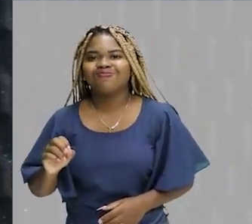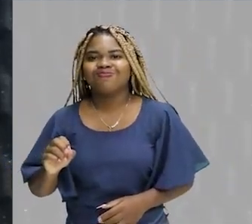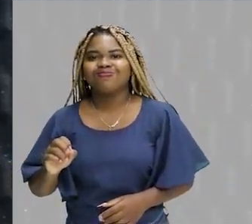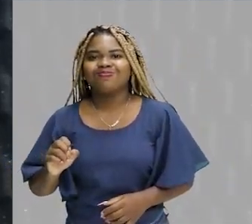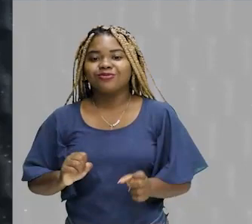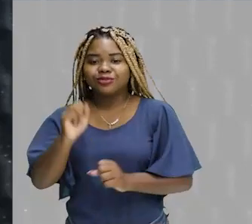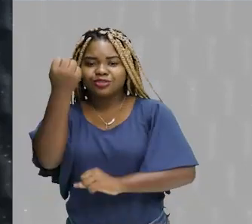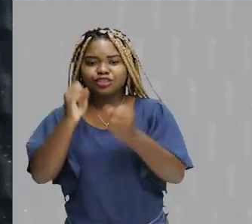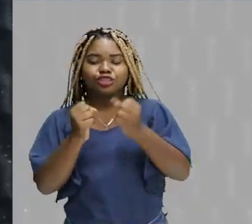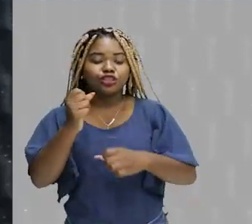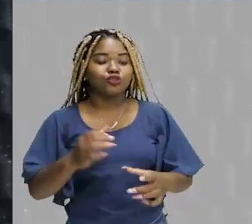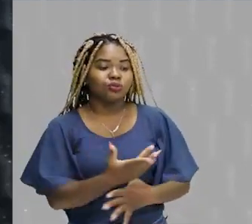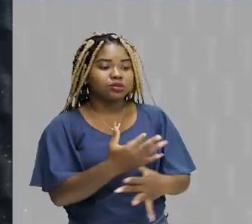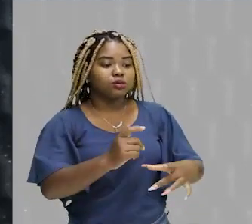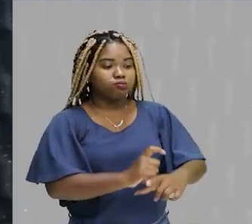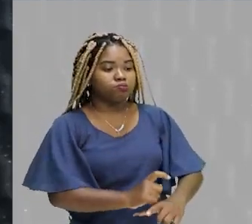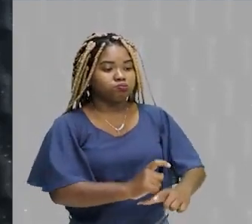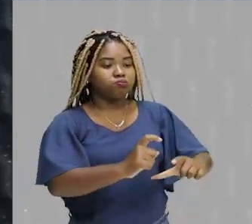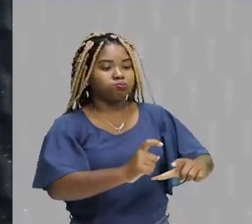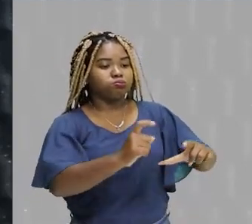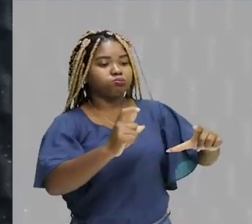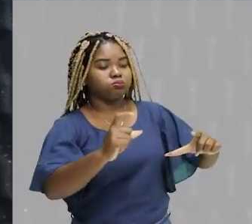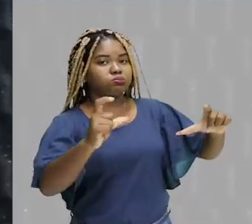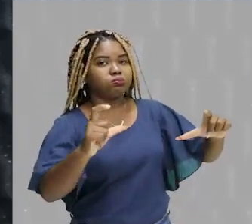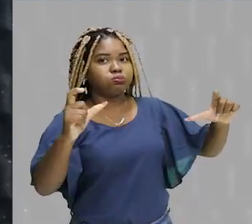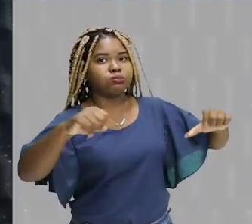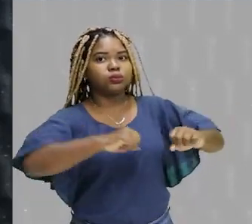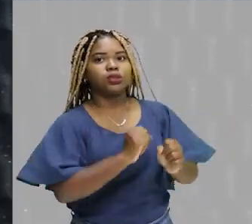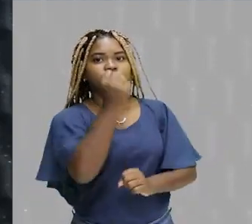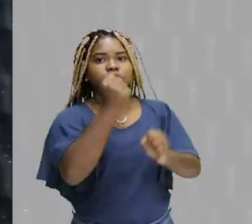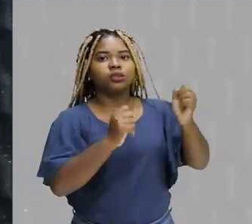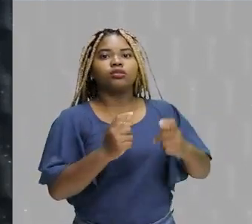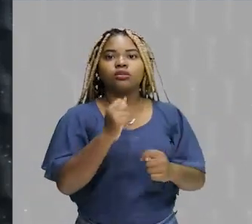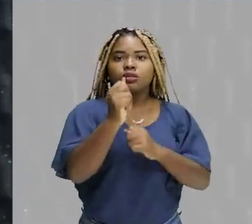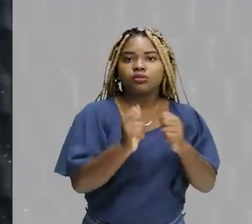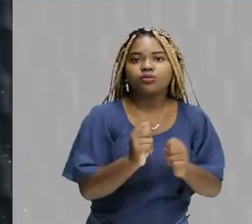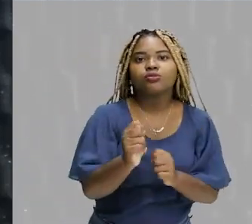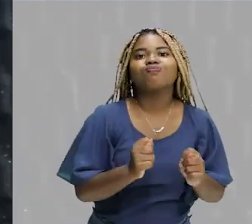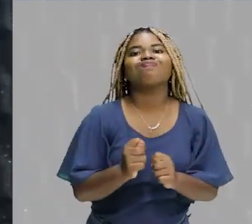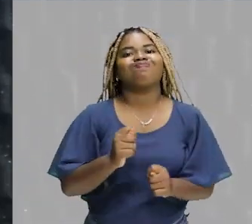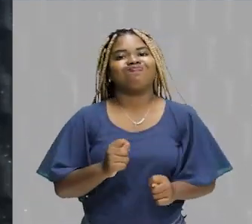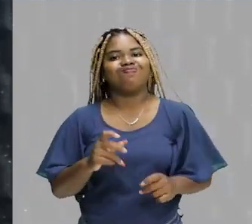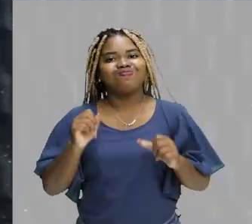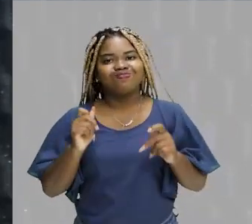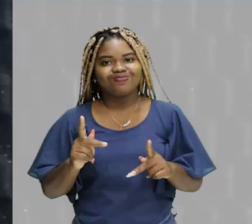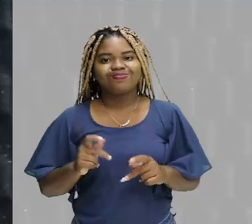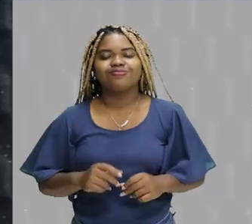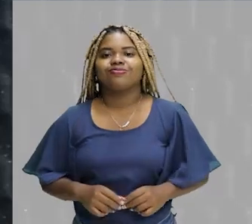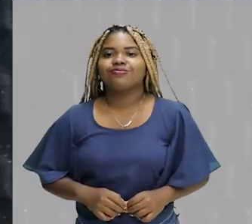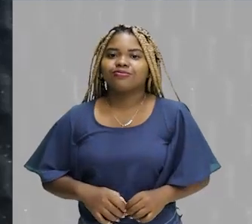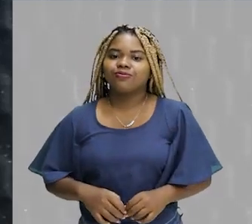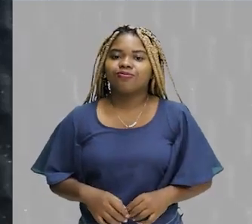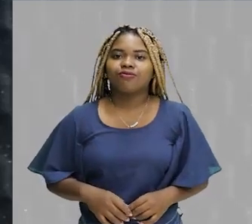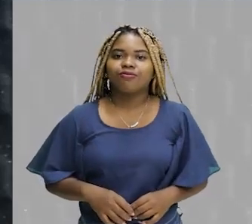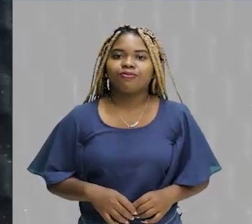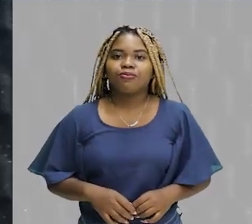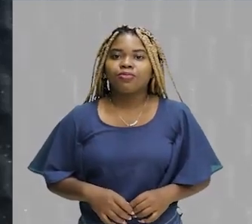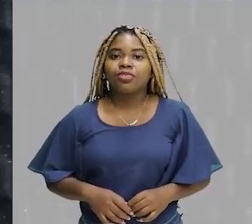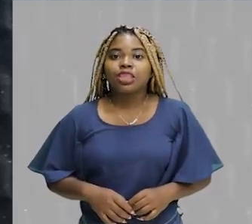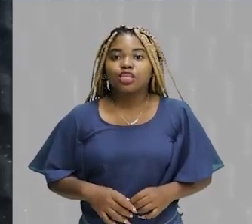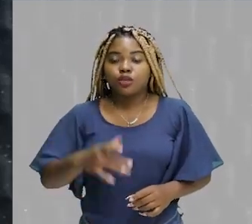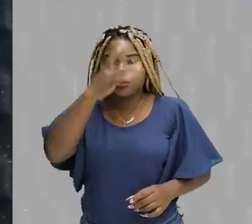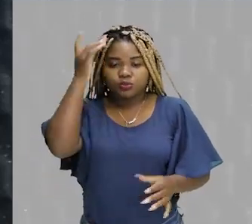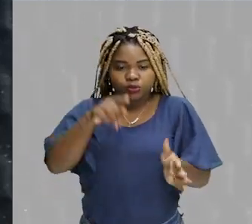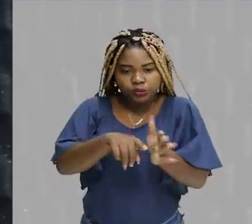que está em crescimento industrial, econômico, urbano. Beleza? Então eles queriam estudar